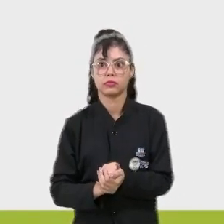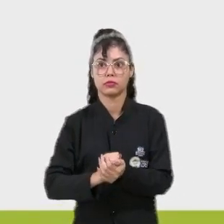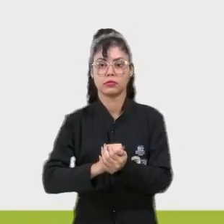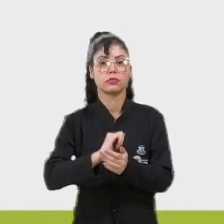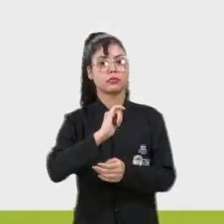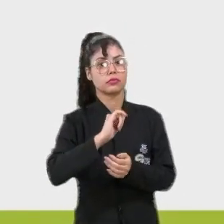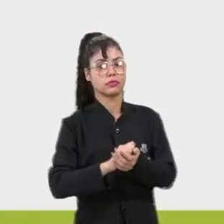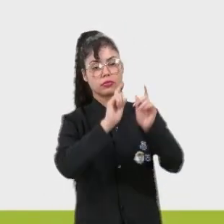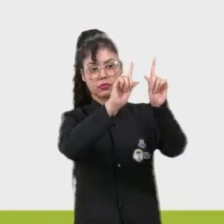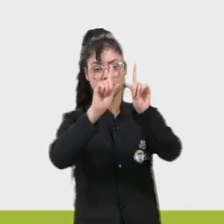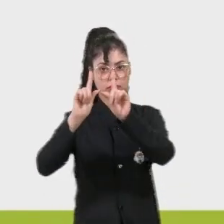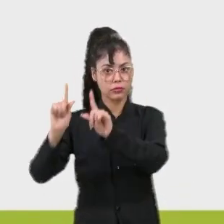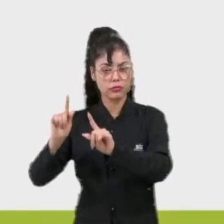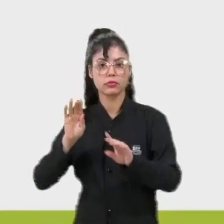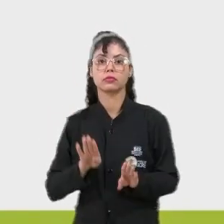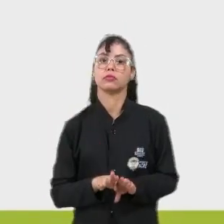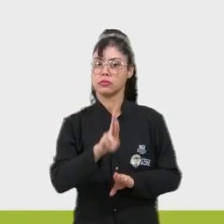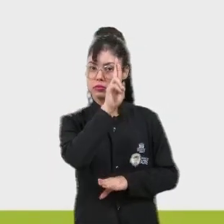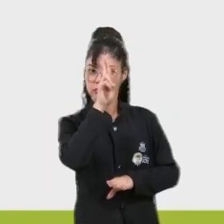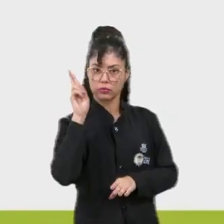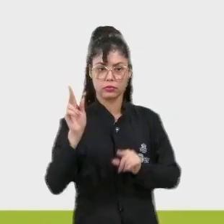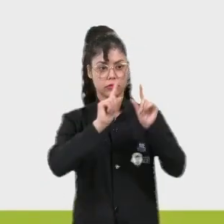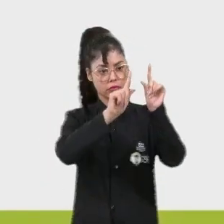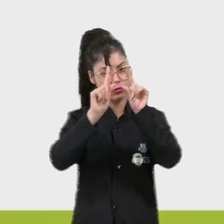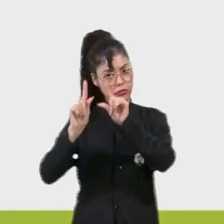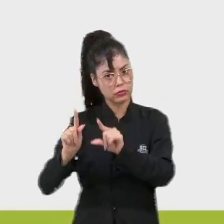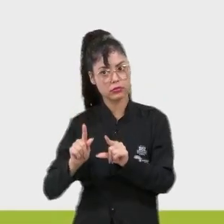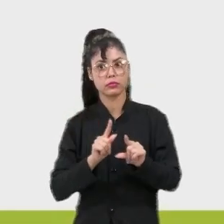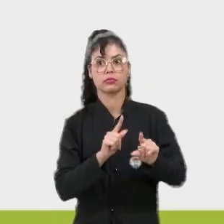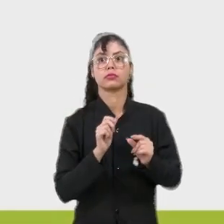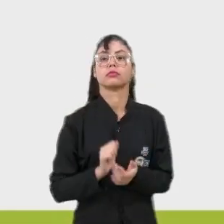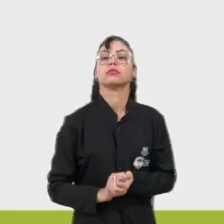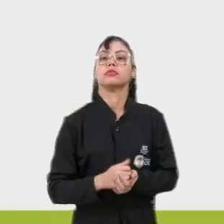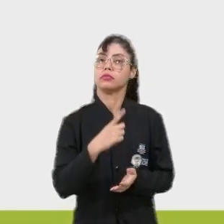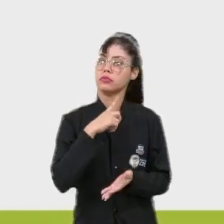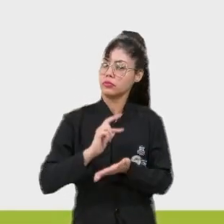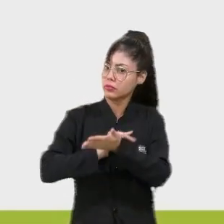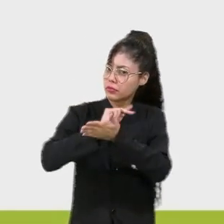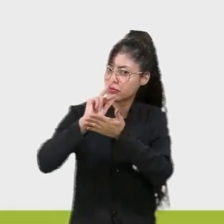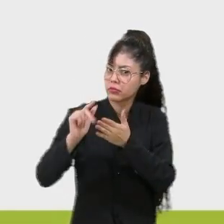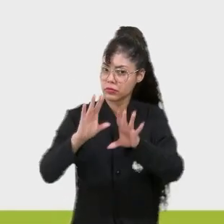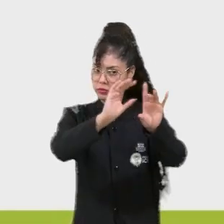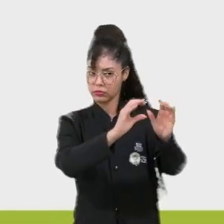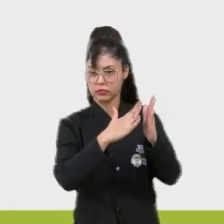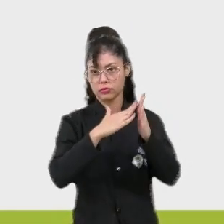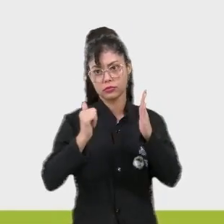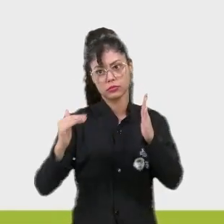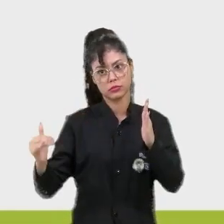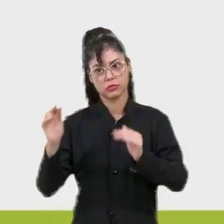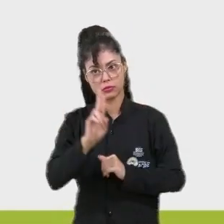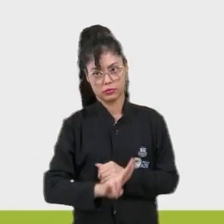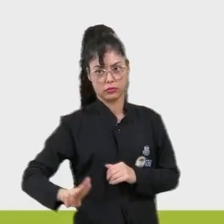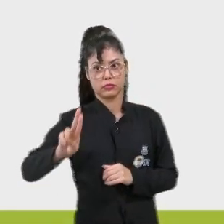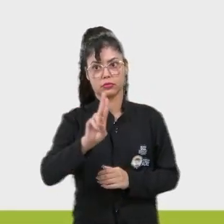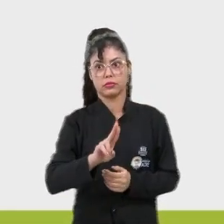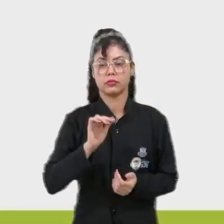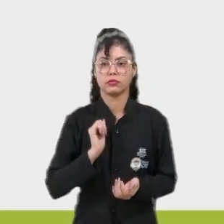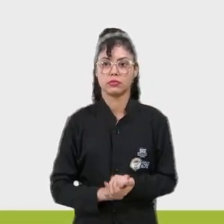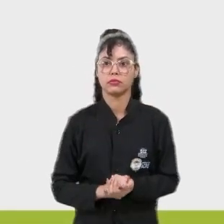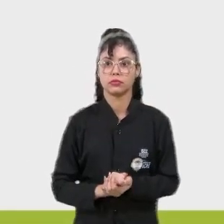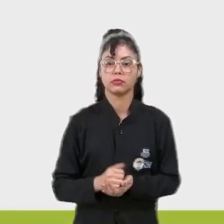uma tirinha, de uma história em quadrinhos. Existem recursos estéticos que são utilizados.